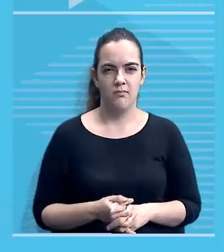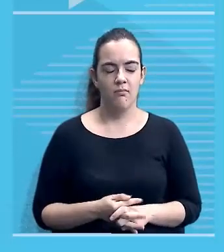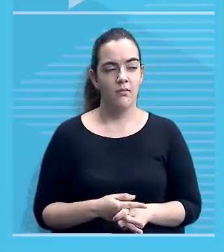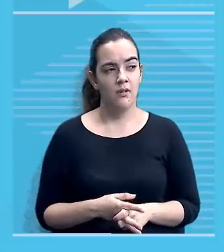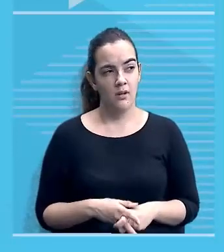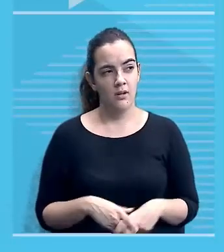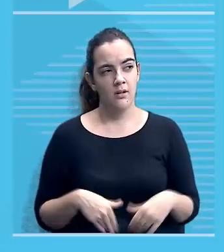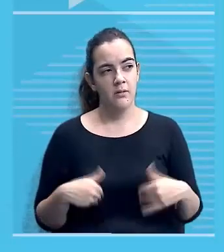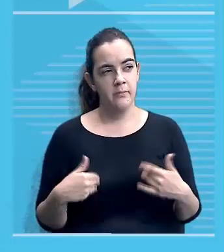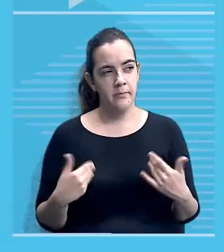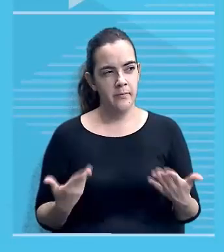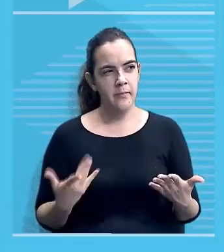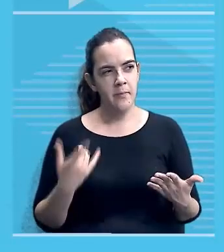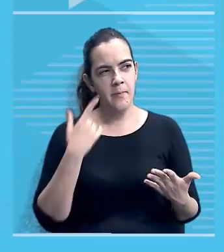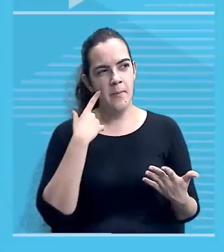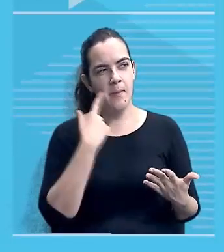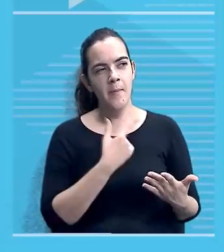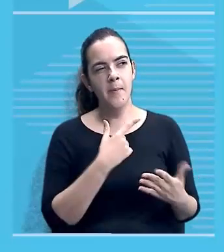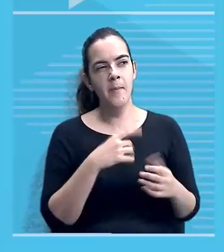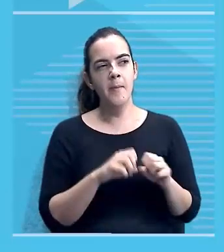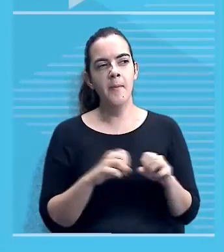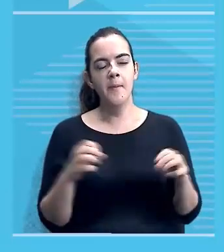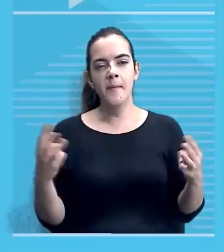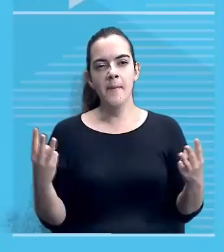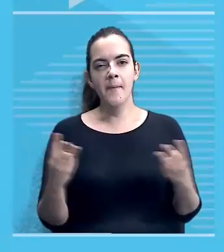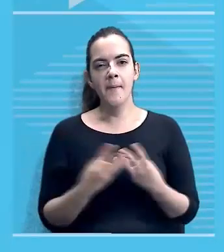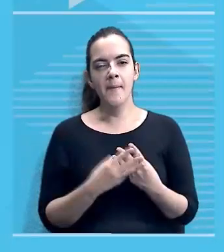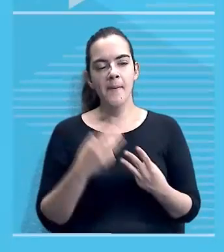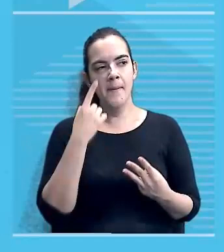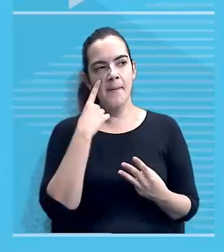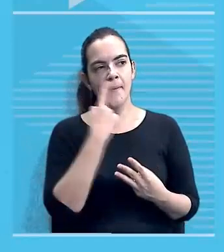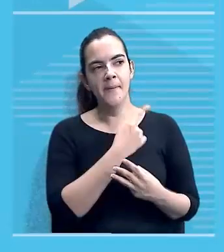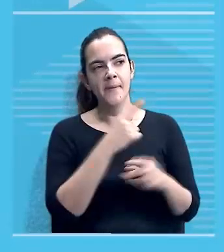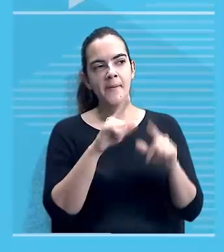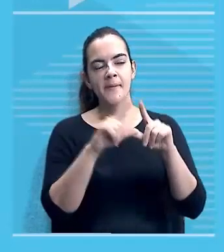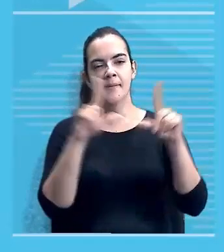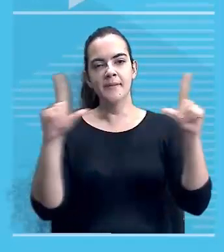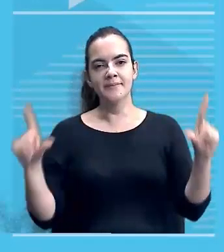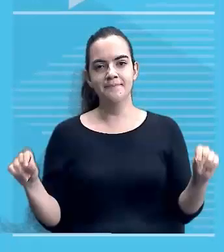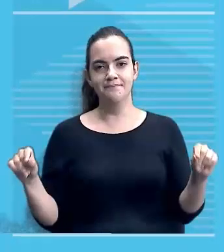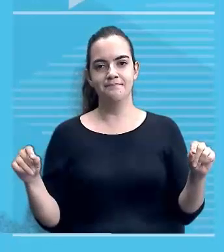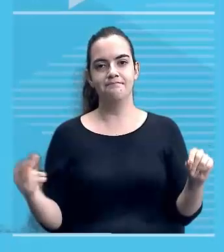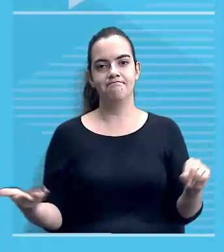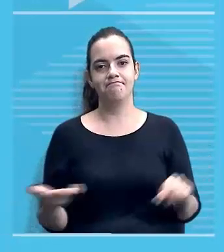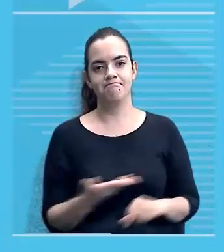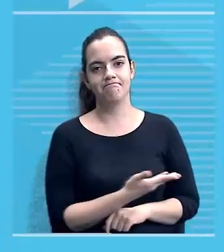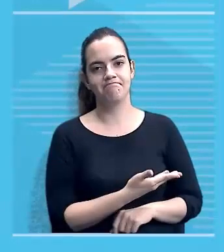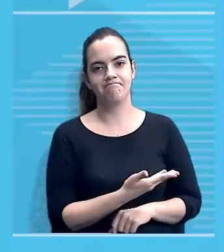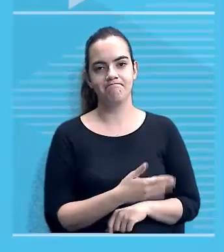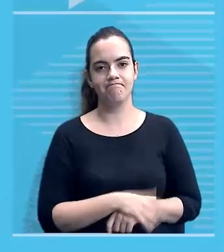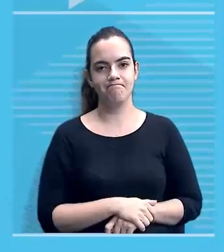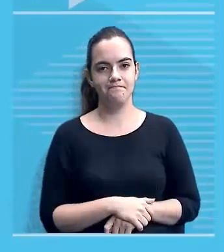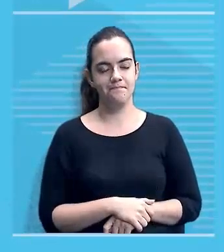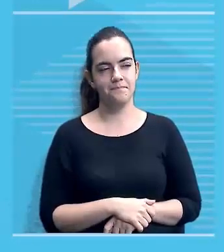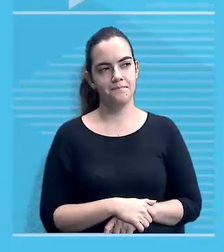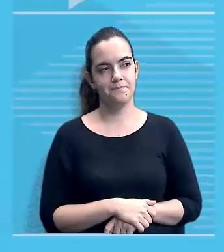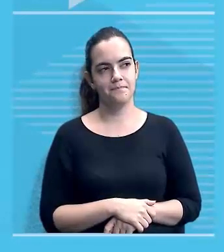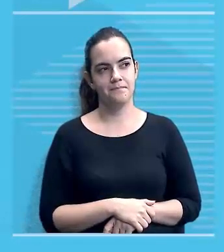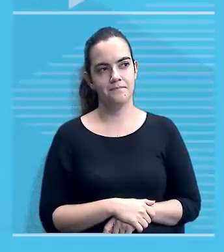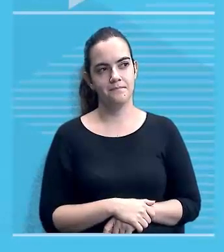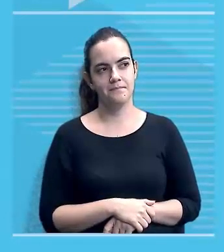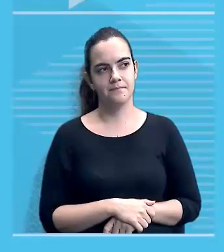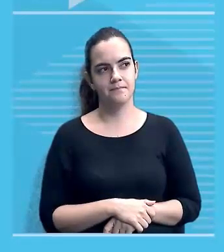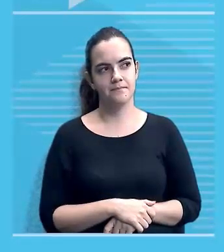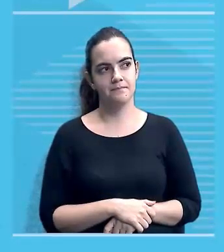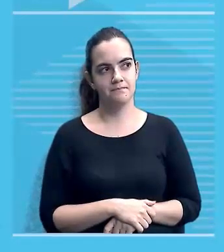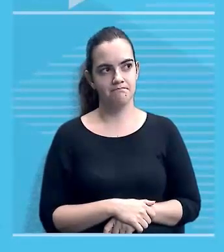Então olha só gente no nosso slide seguinte nós temos uma mostra aí né de um de uma imagem é de uma